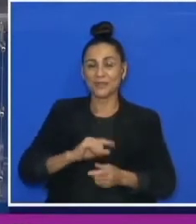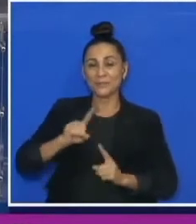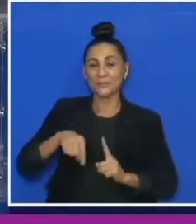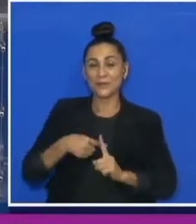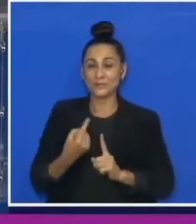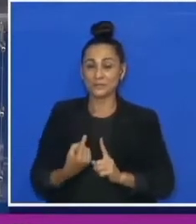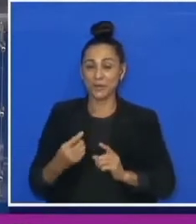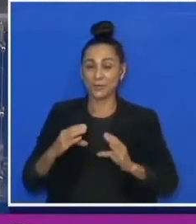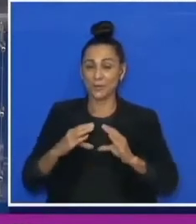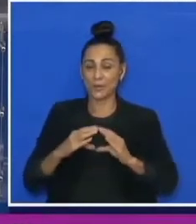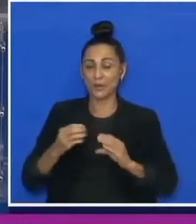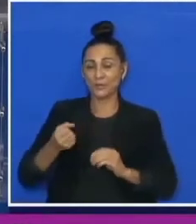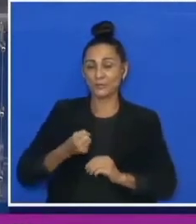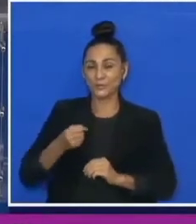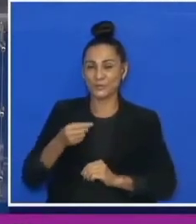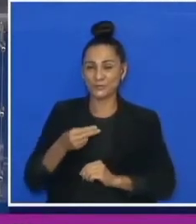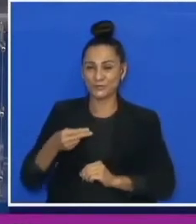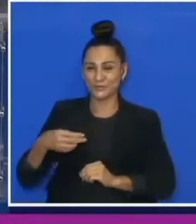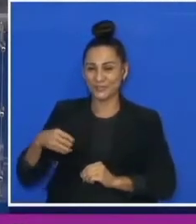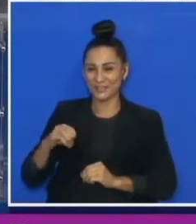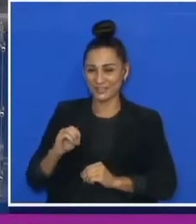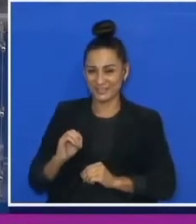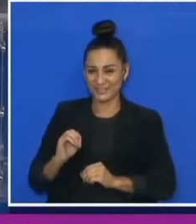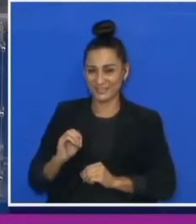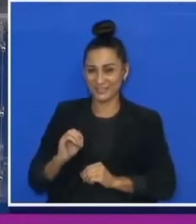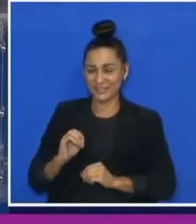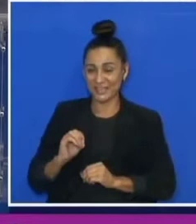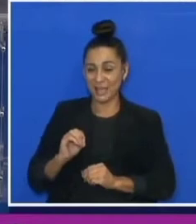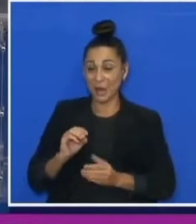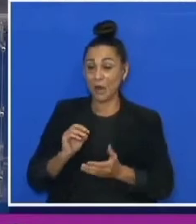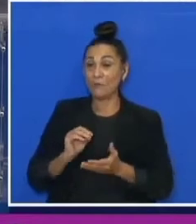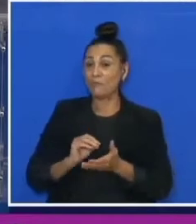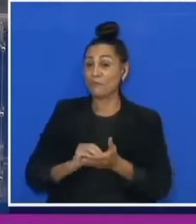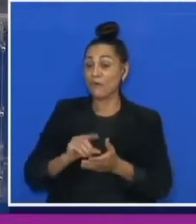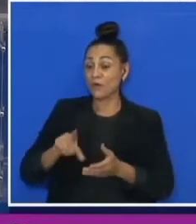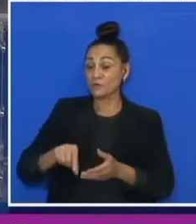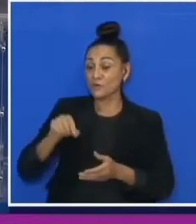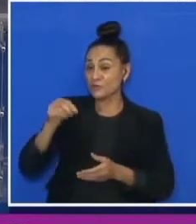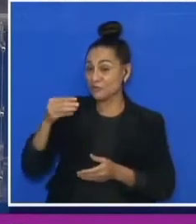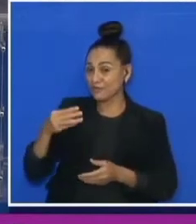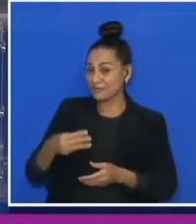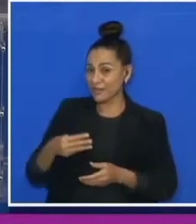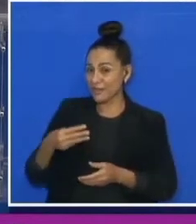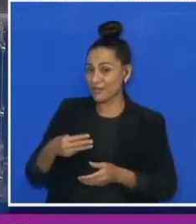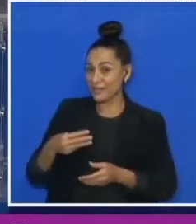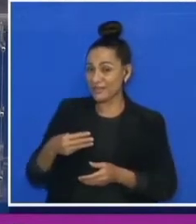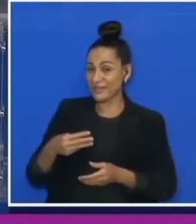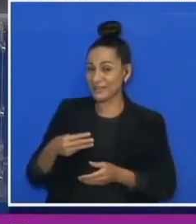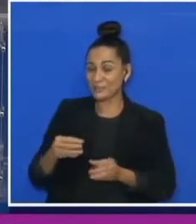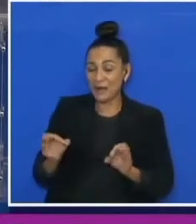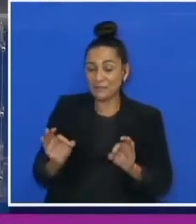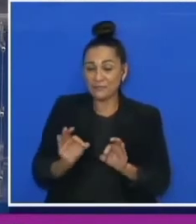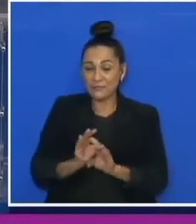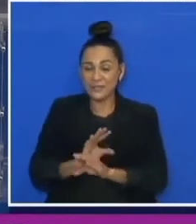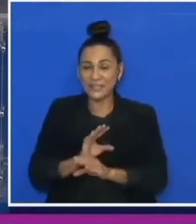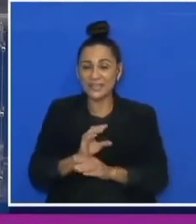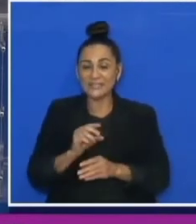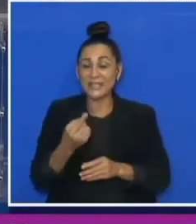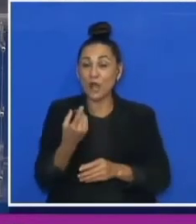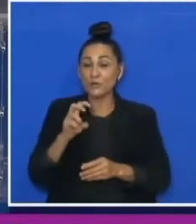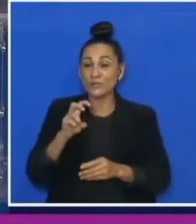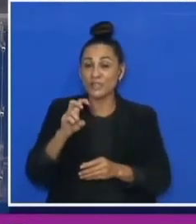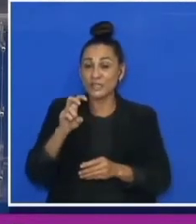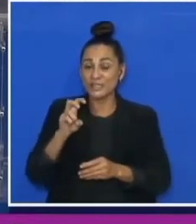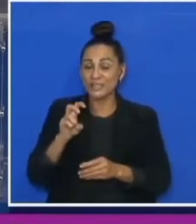número 20, bola 20. Faltam só 3 números. 3 números para fecharmos as